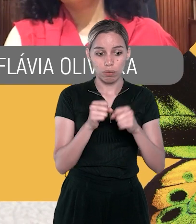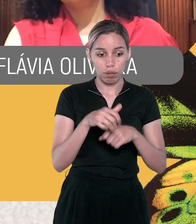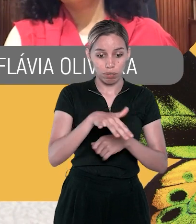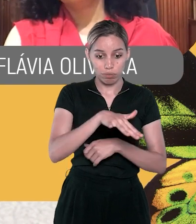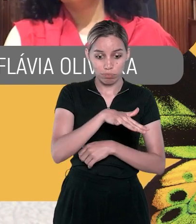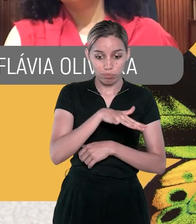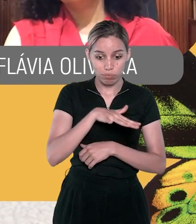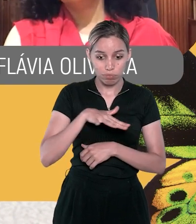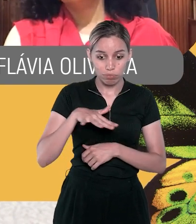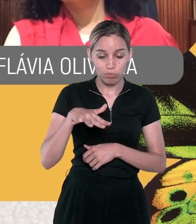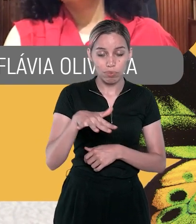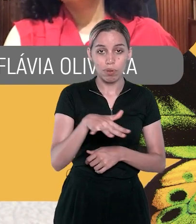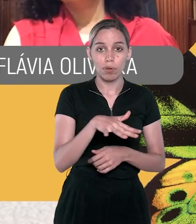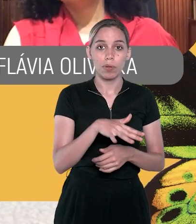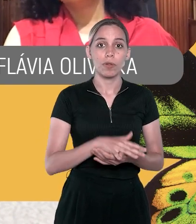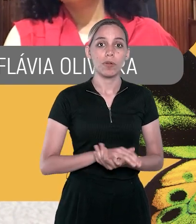mundo